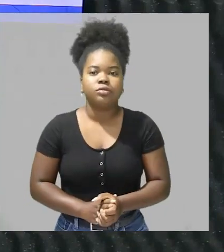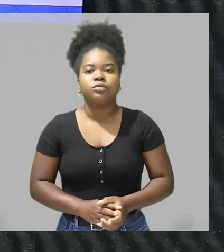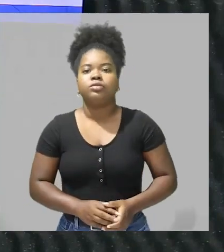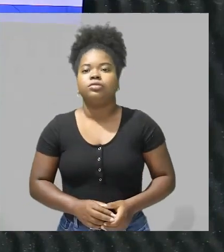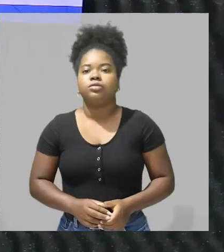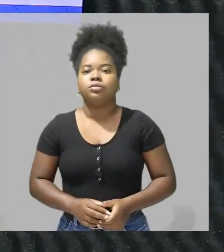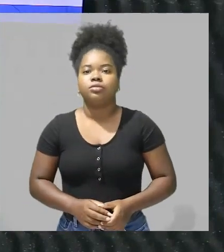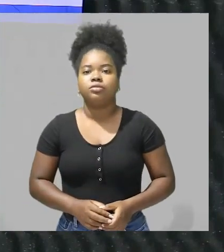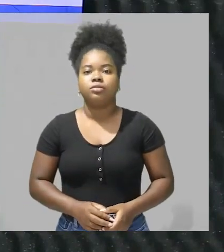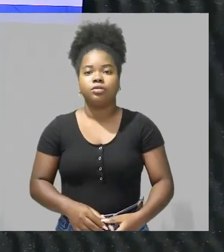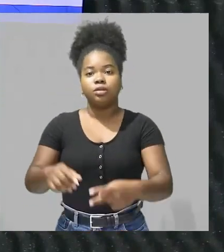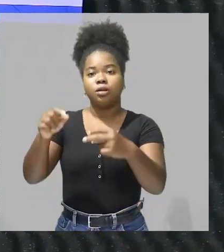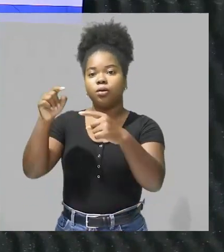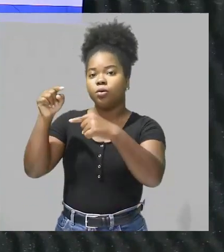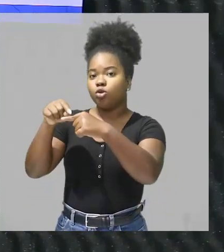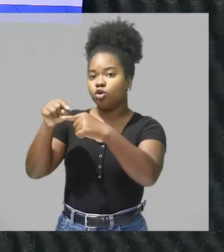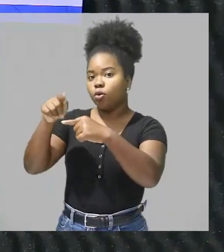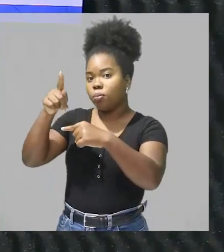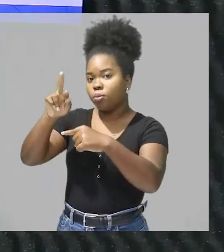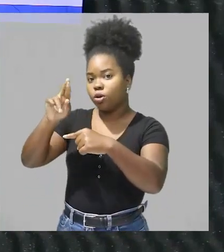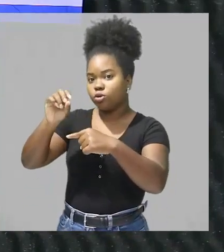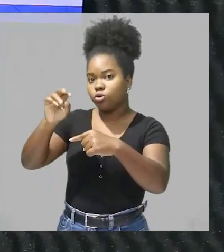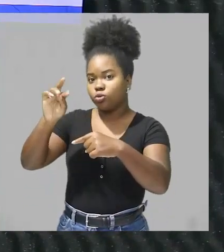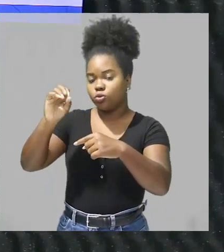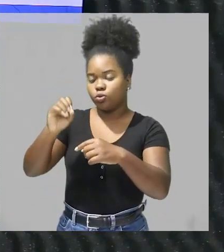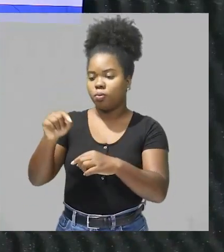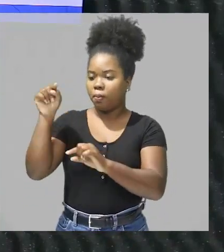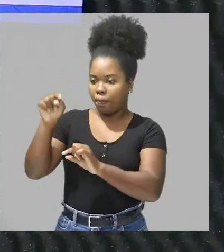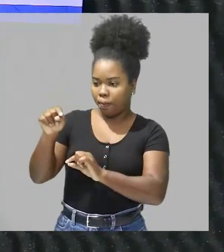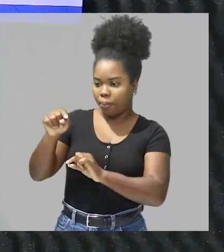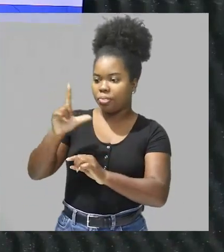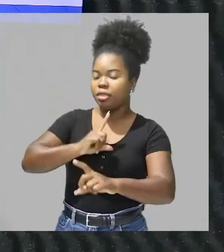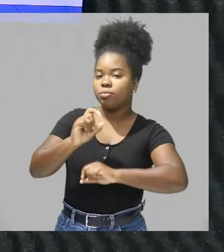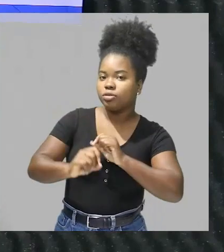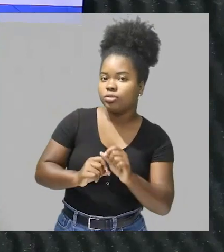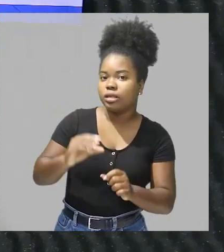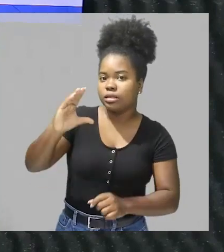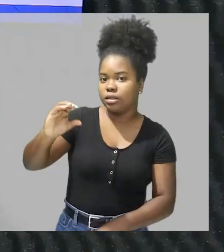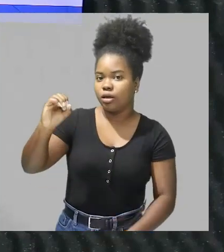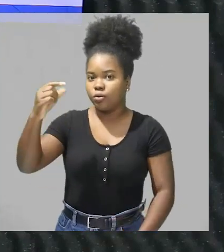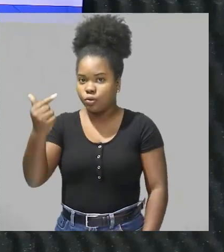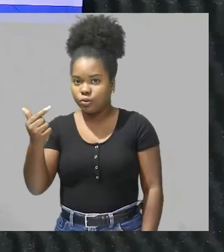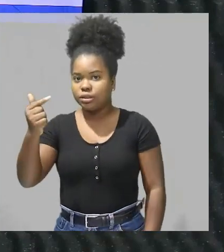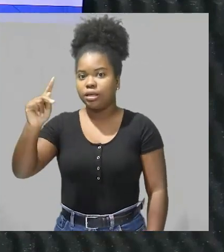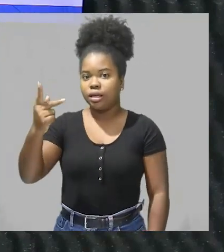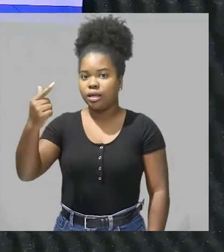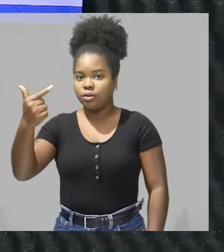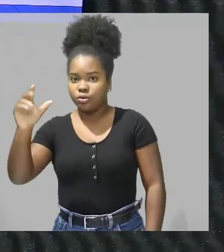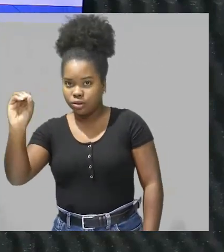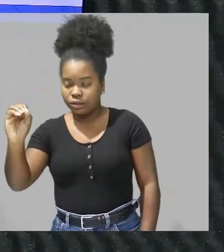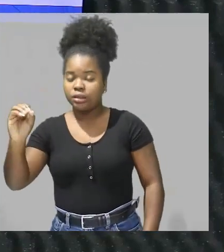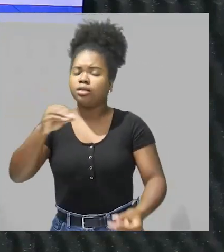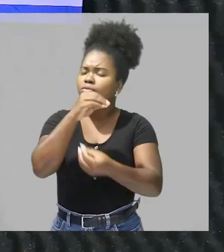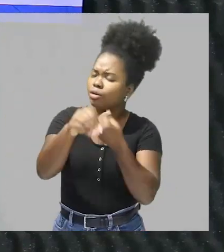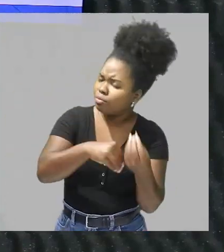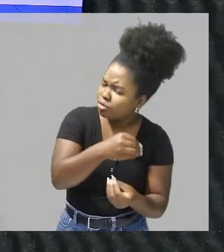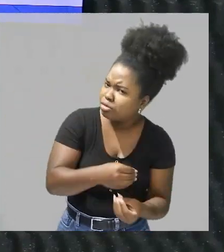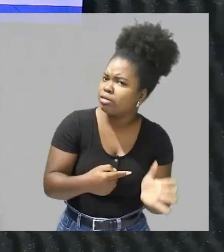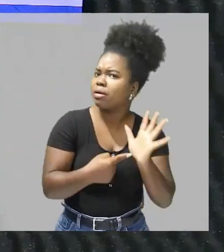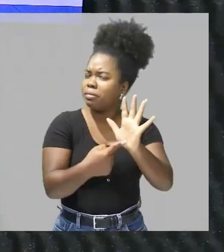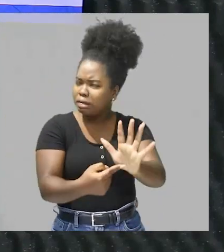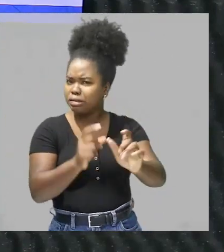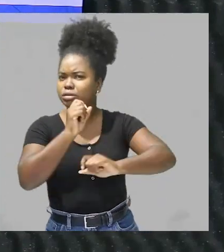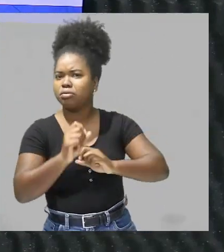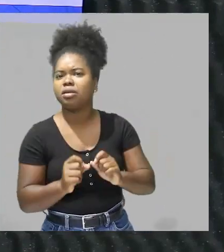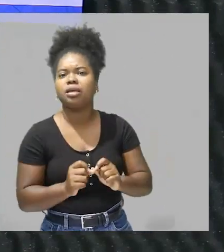no produto eu tenho que CO2 e H2O Então são substâncias que apresentam elementos químicos